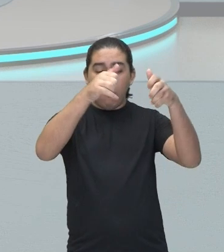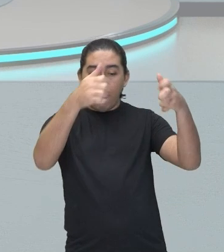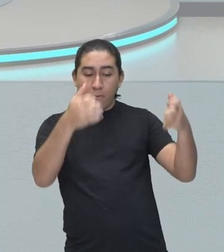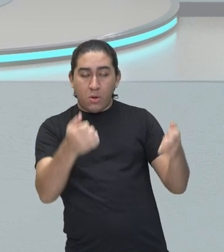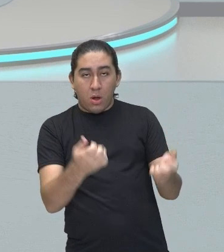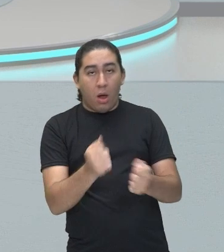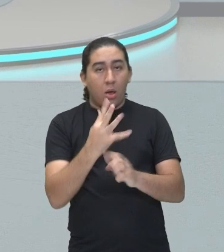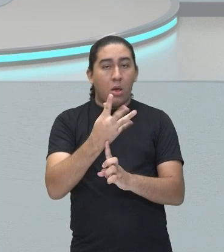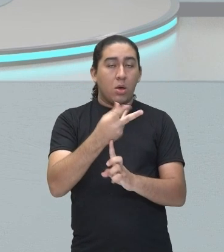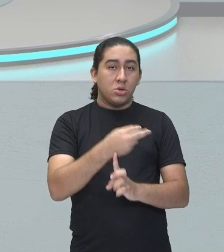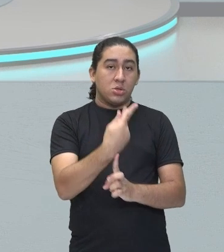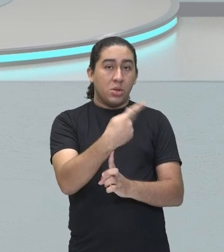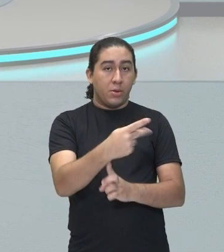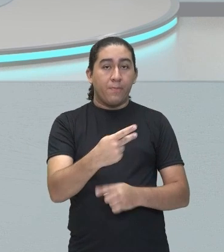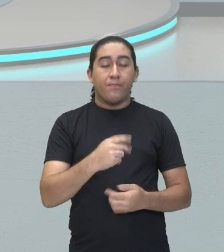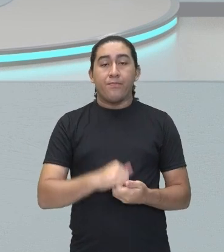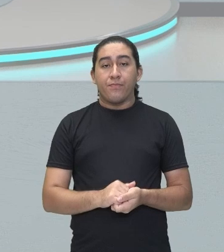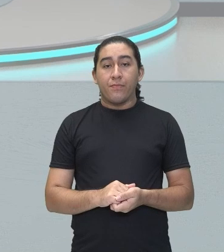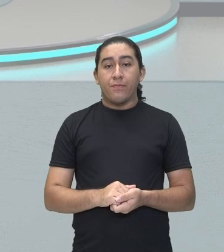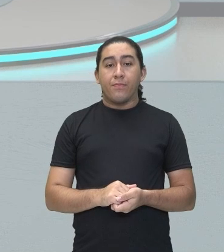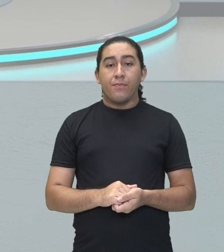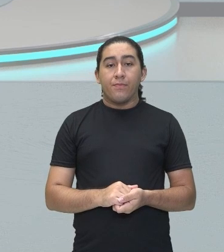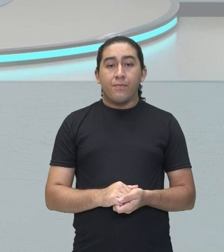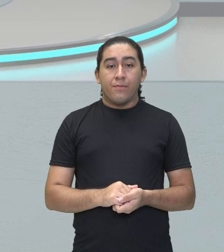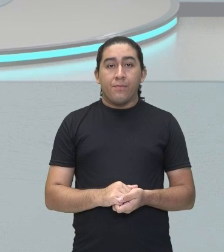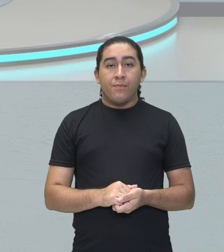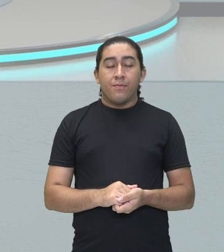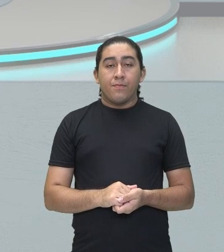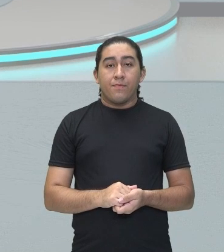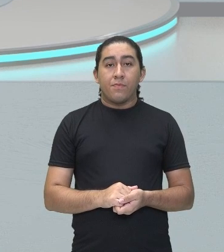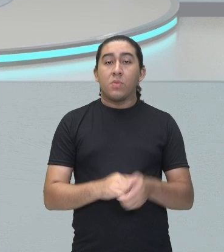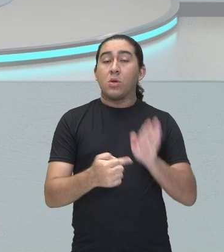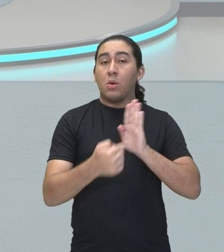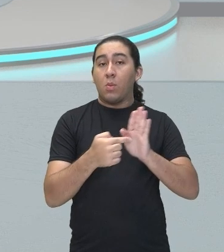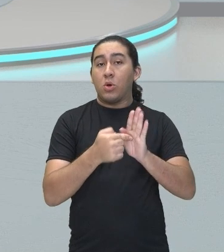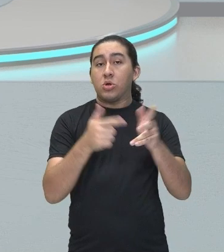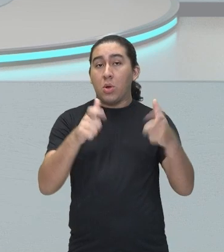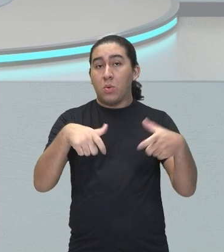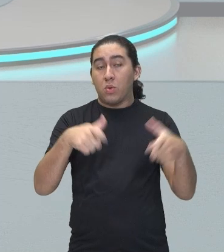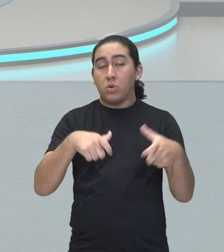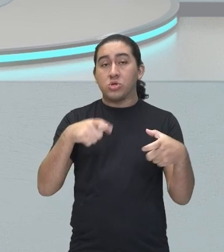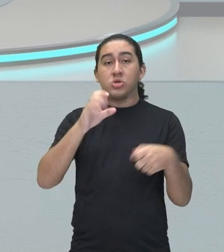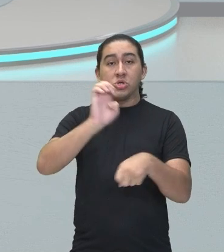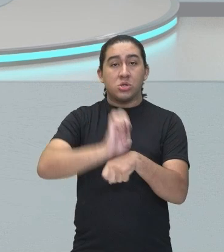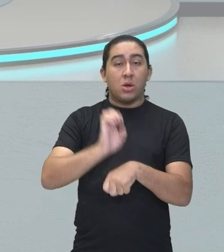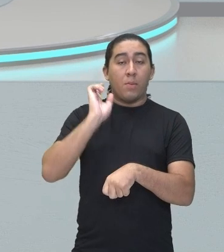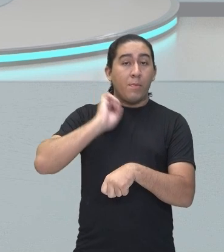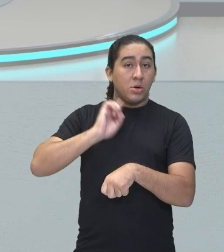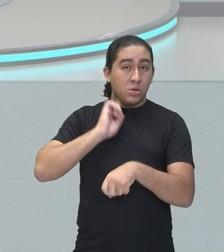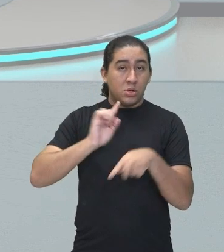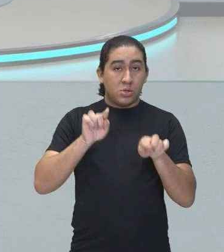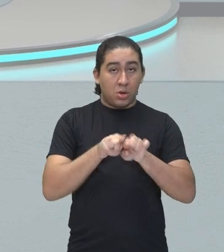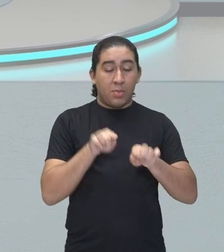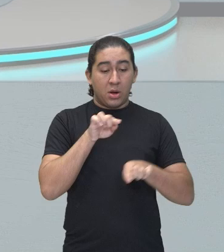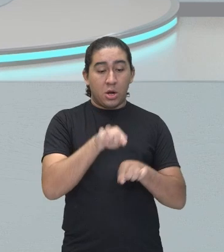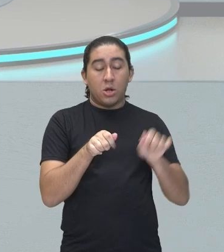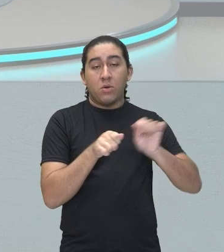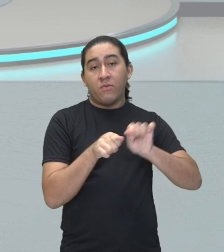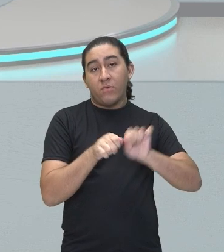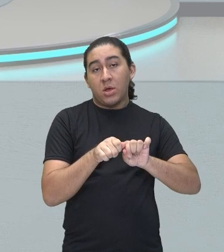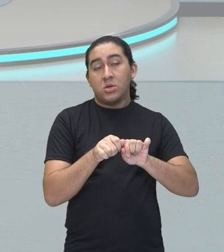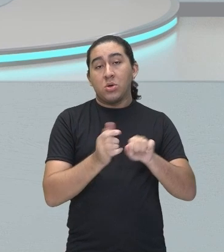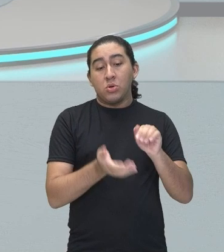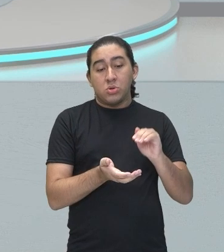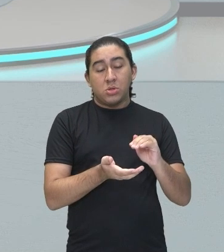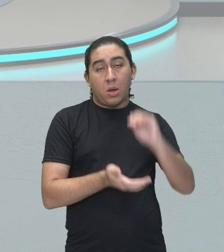arte. As obras de arte de Aleijadinho estão lá em Minas Gerais, inclusive ele fez em tamanho normal os